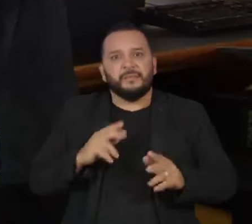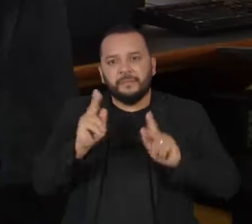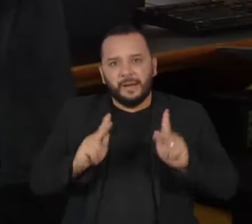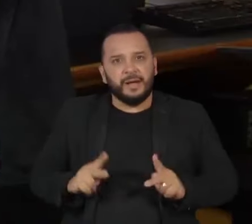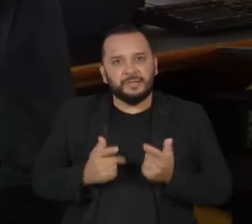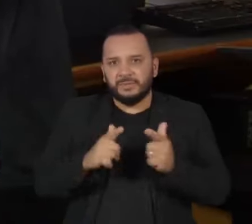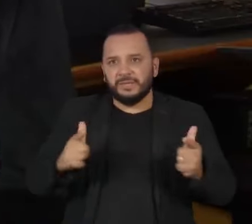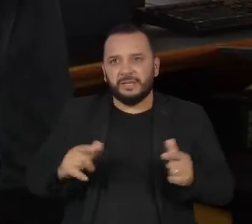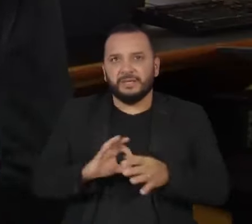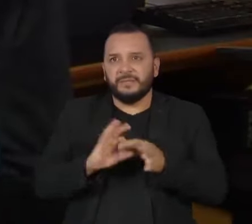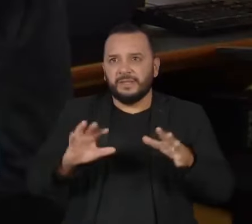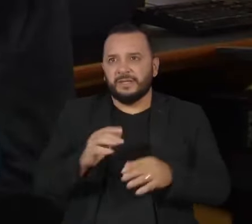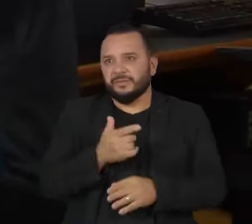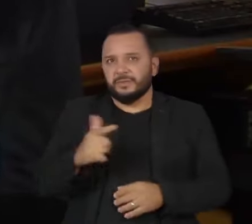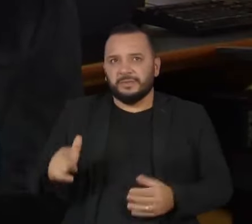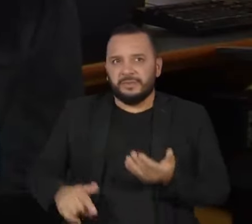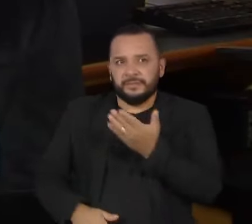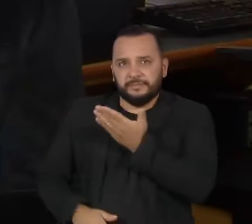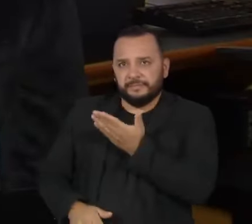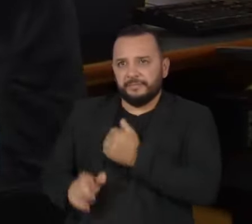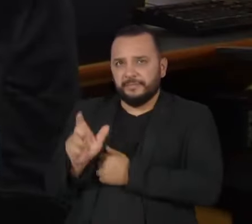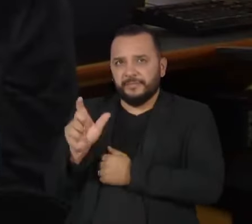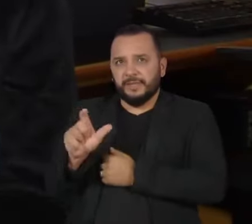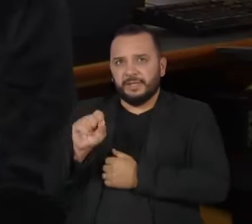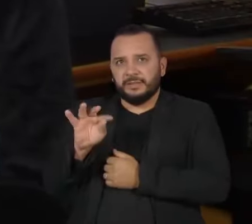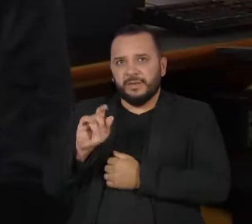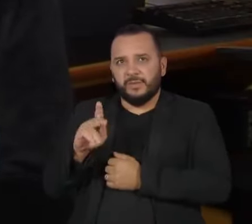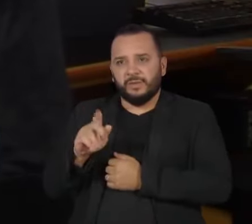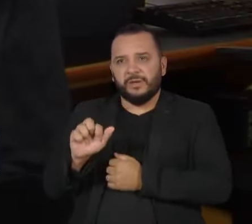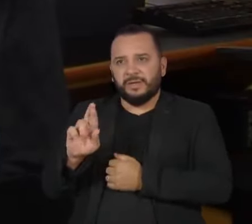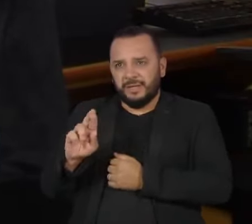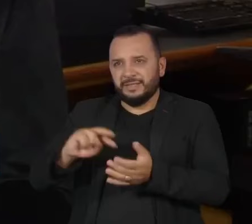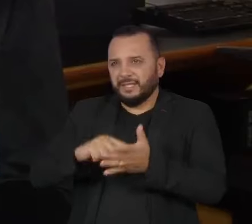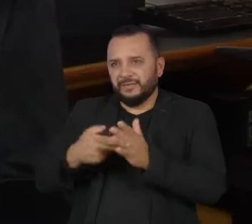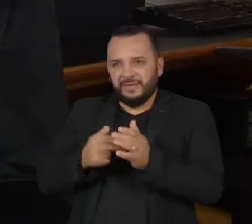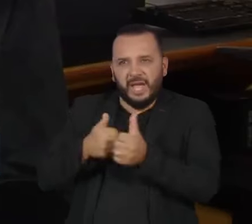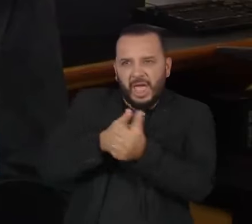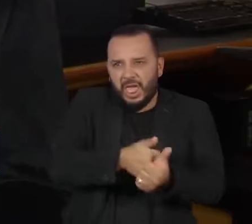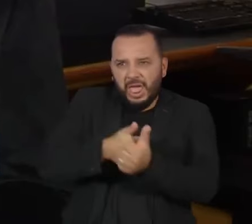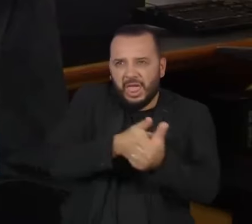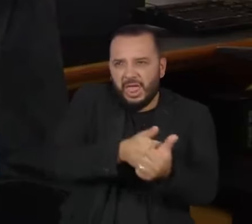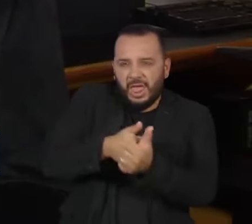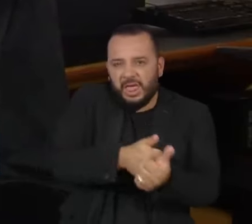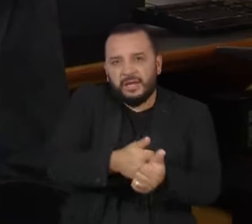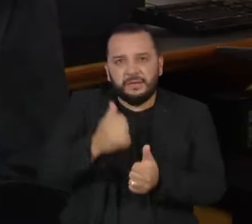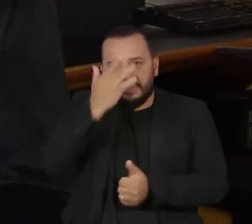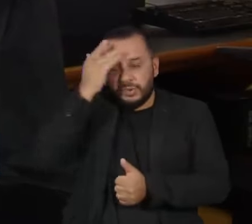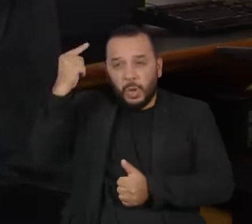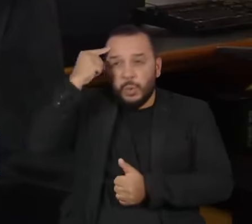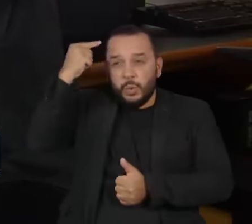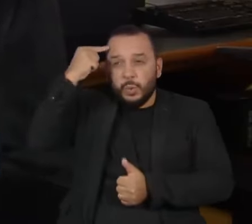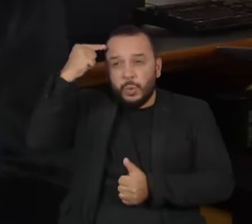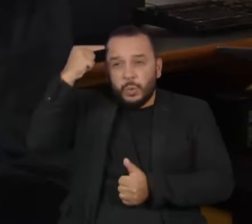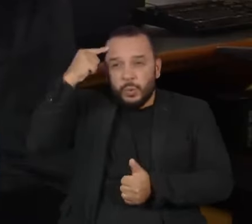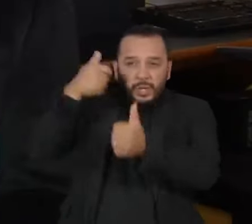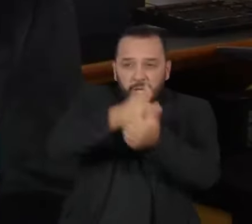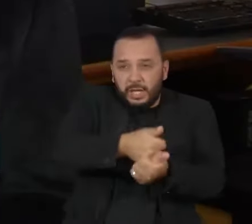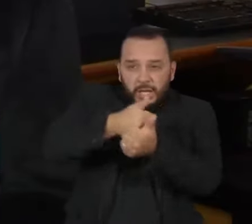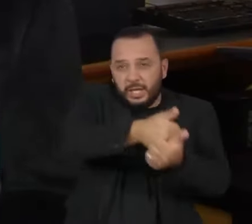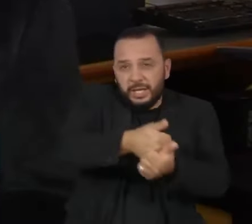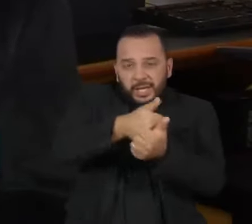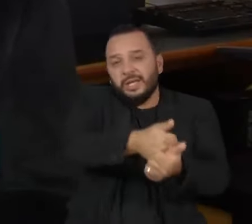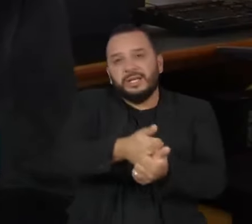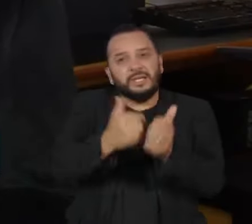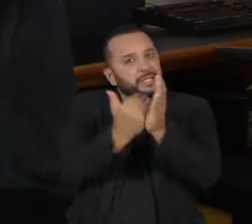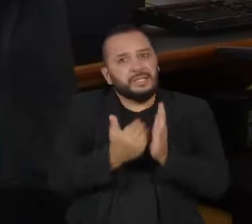A palavra stalker vem do inglês perseguidor e é designada justamente a pessoas que, obcecadas por outras, ultrapassam